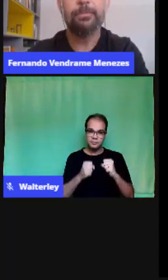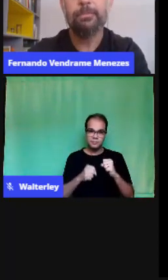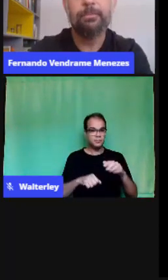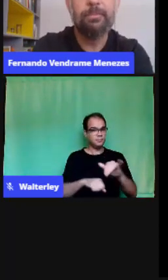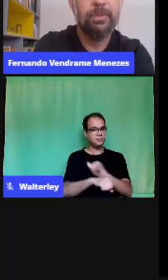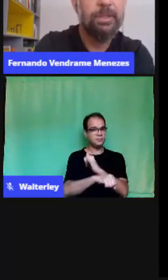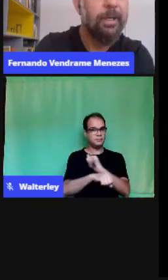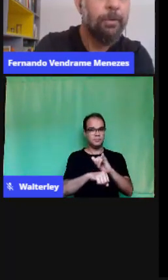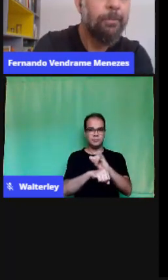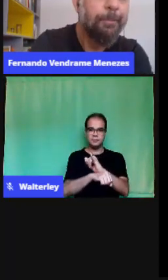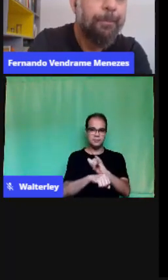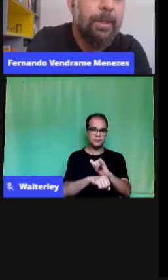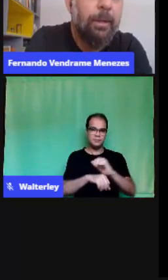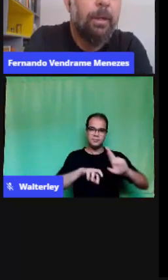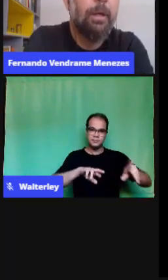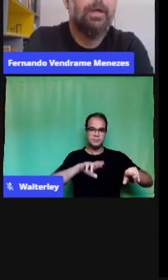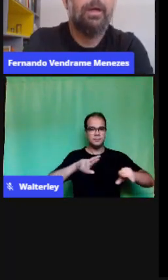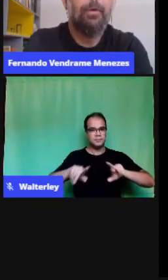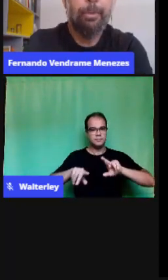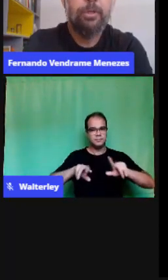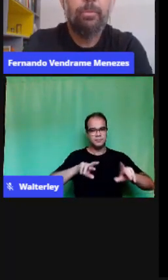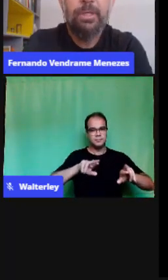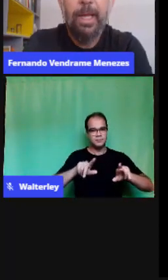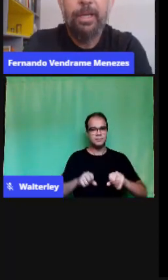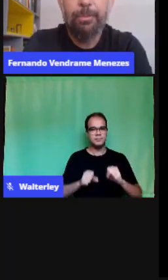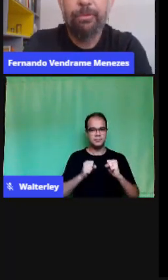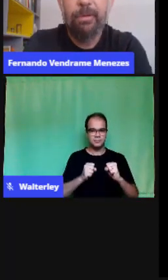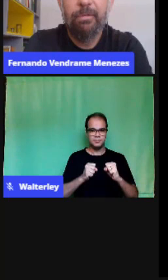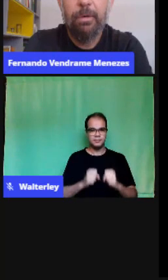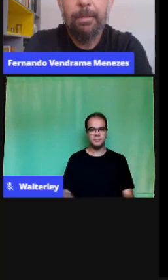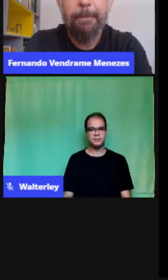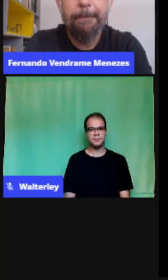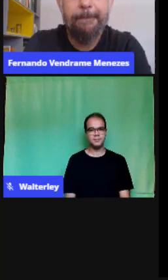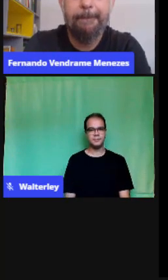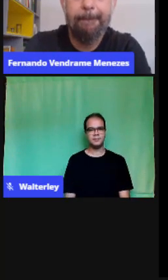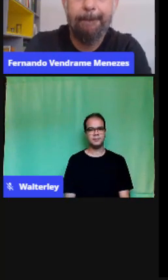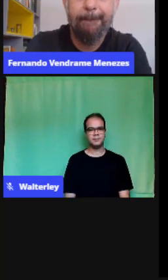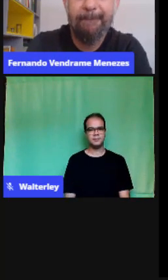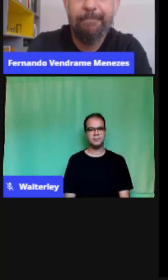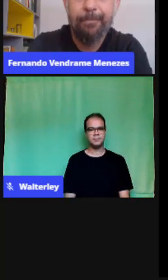registrou, certo? O próximo slide, por favor.